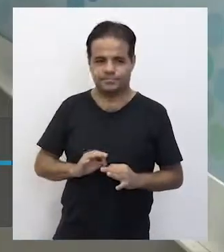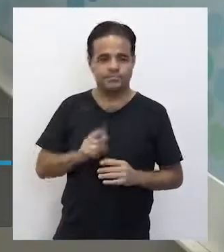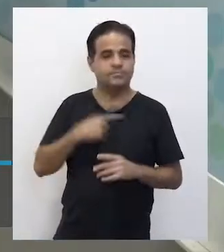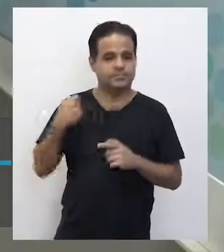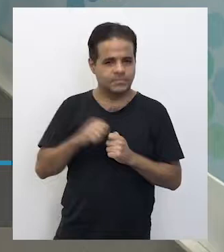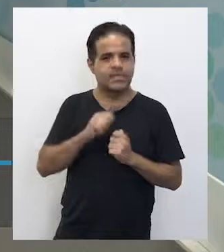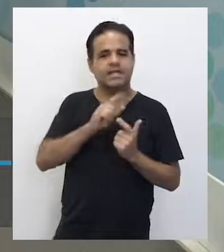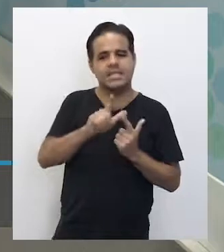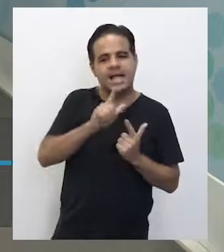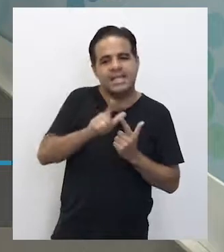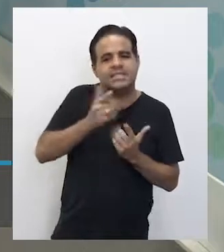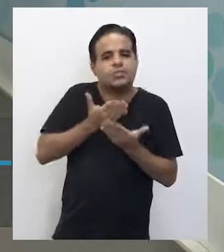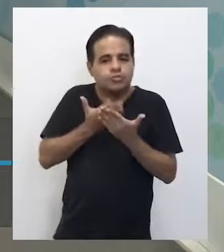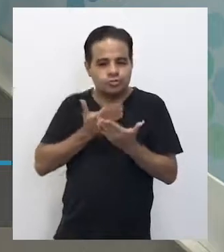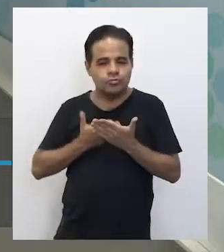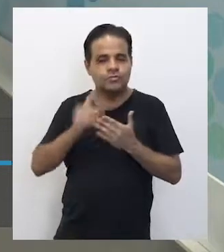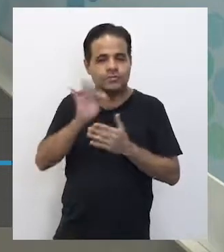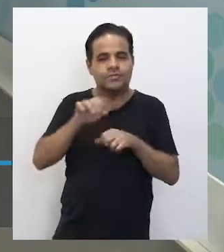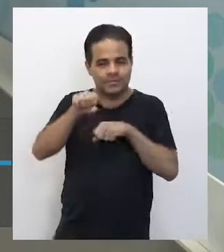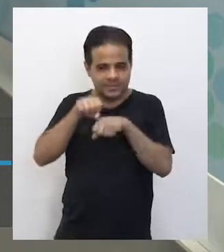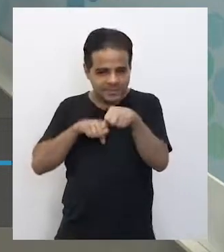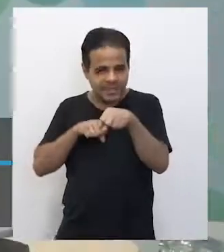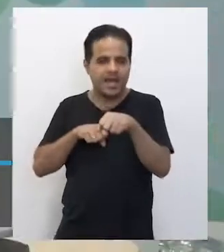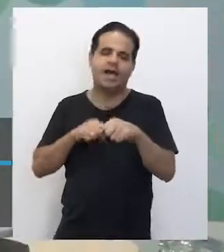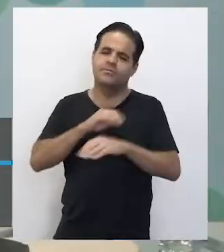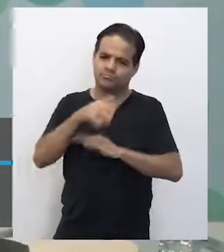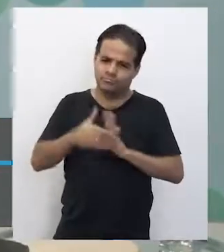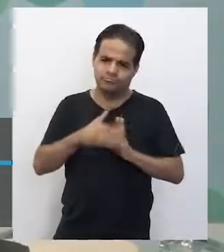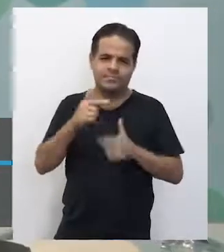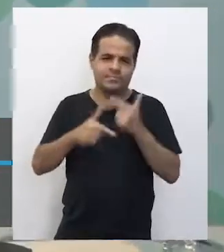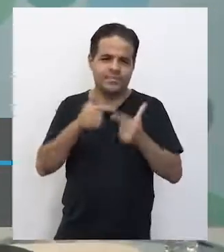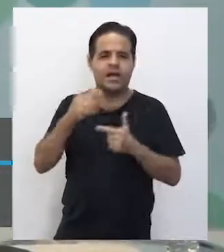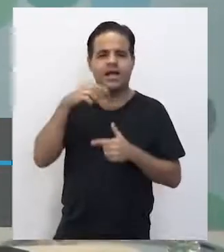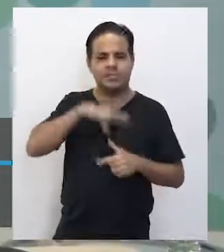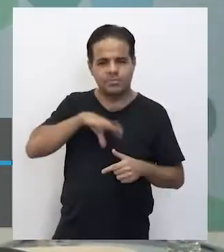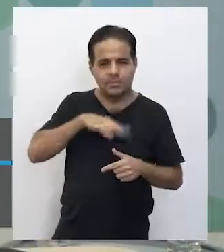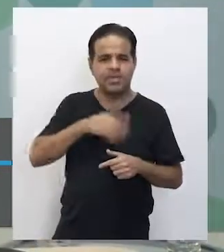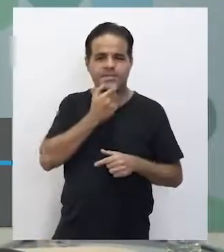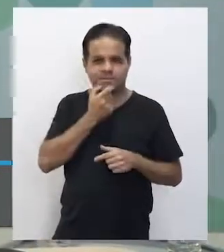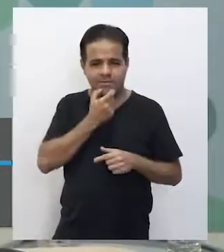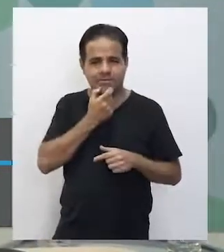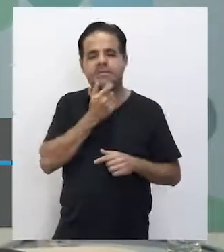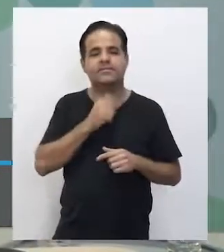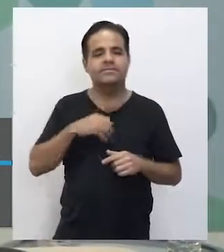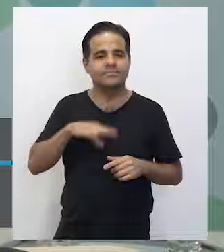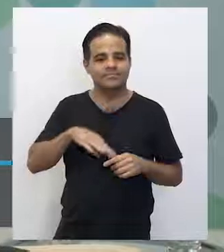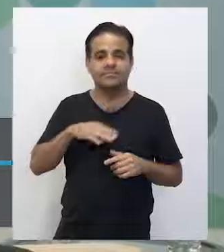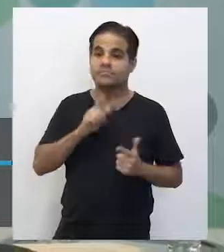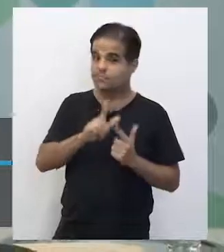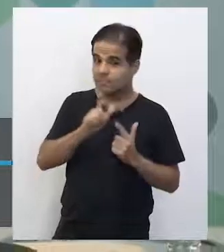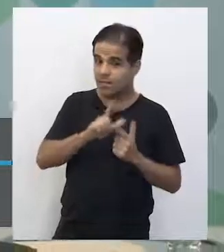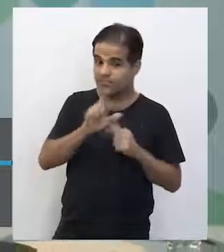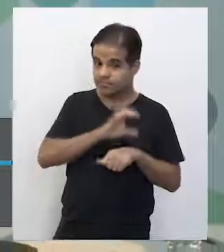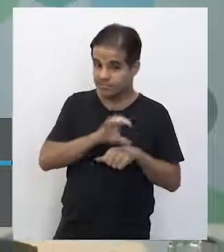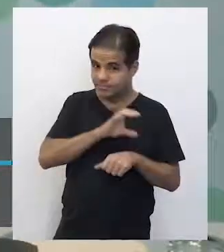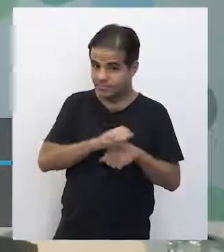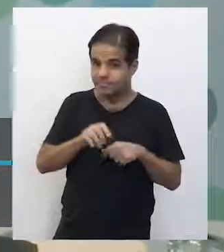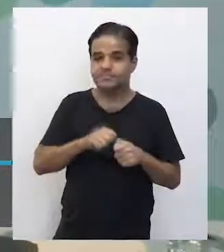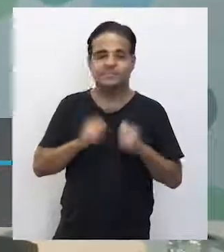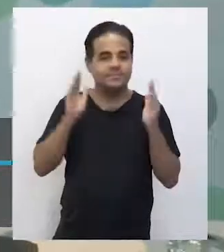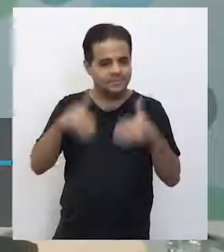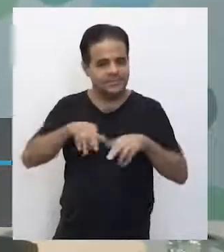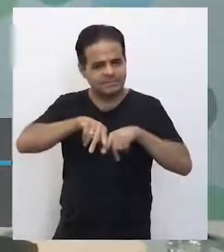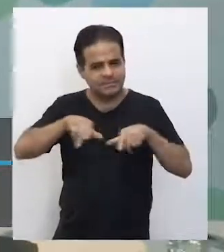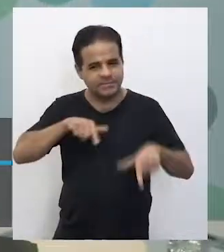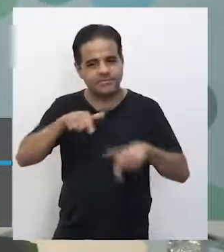faz letras, a gente aprende aí português, inglês, você pode trabalhar com várias áreas. Né? Então, fazer propaganda do curso de letras, hein, gente? Ó, façam letras daqui a